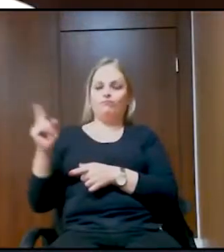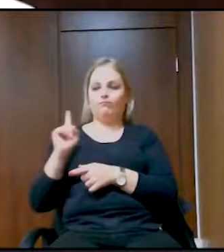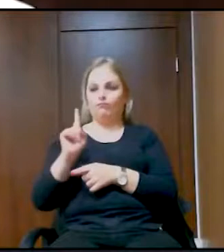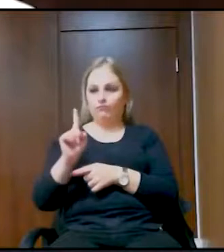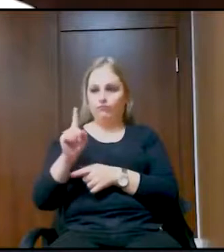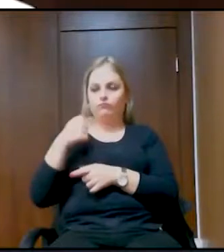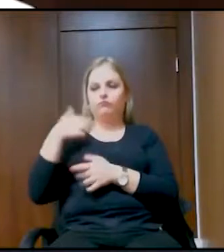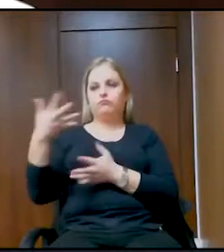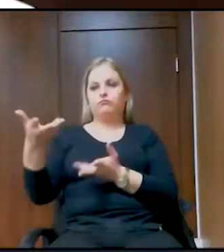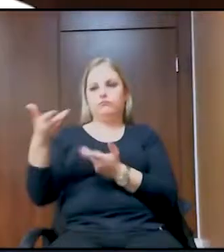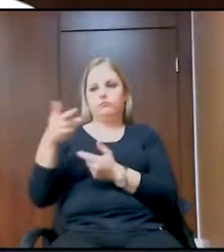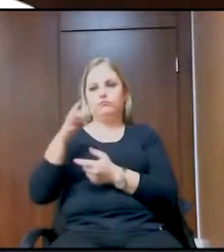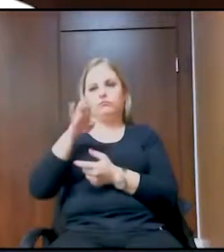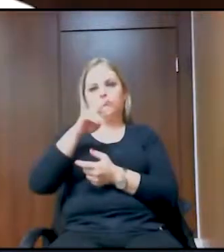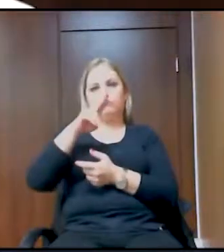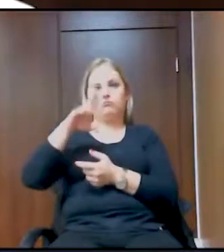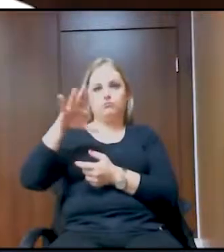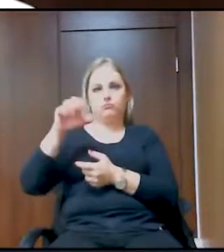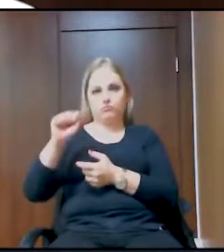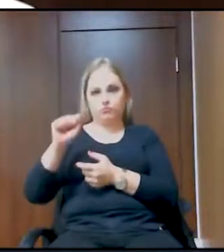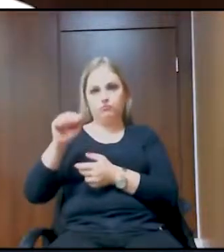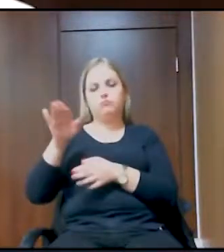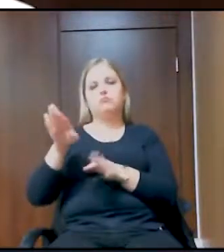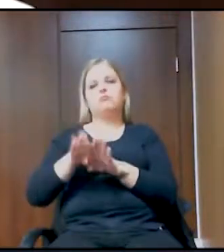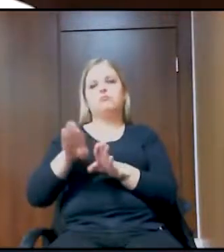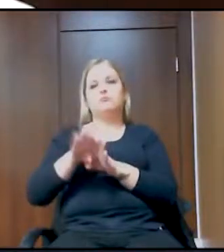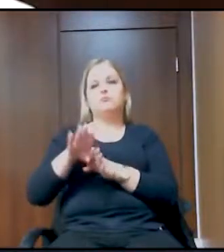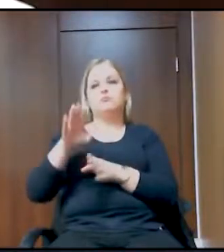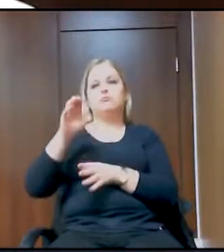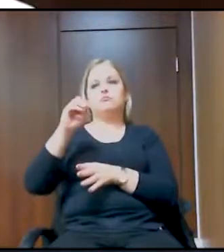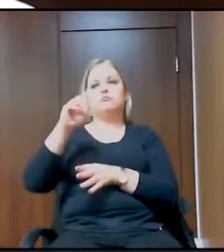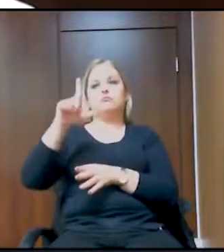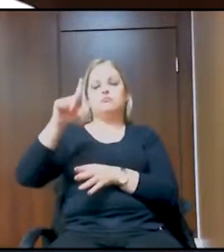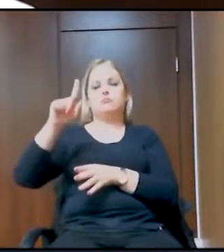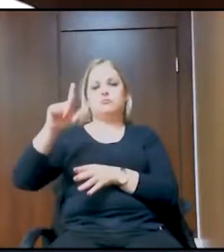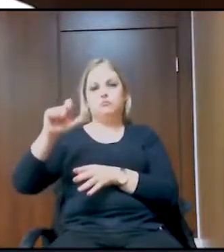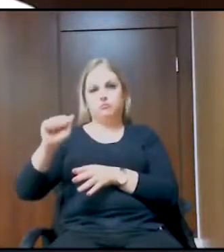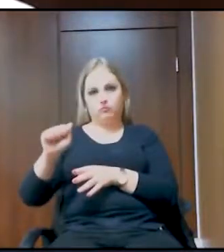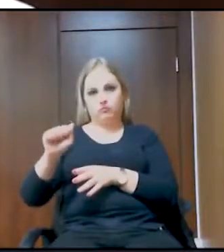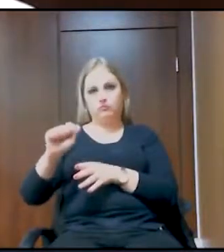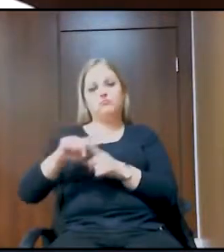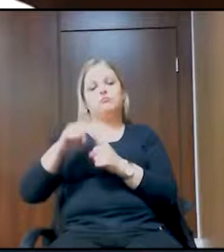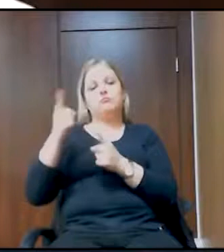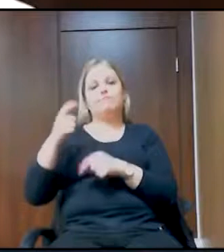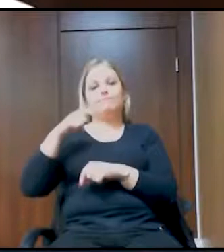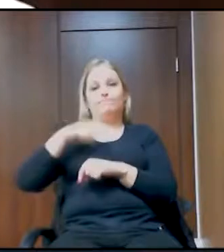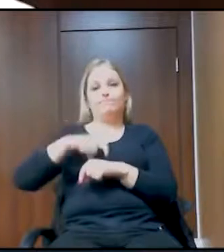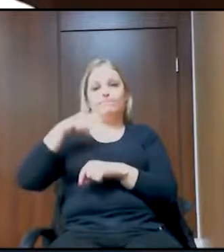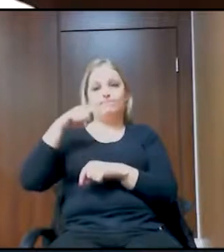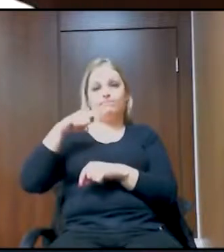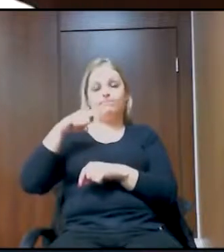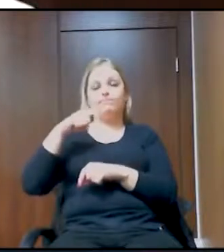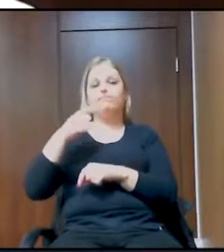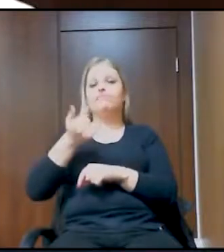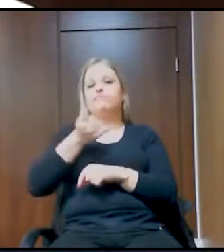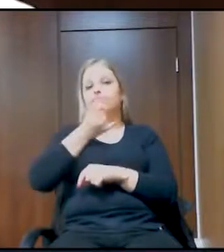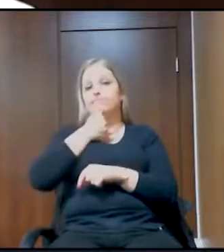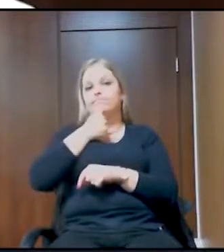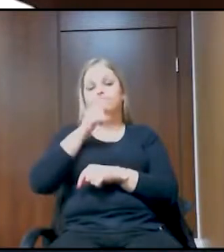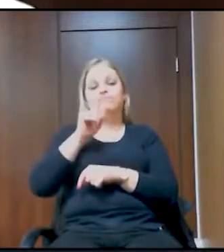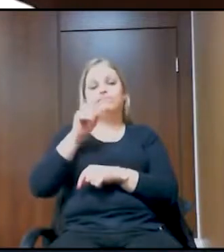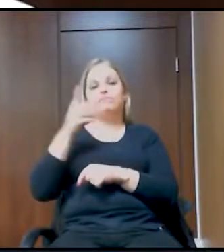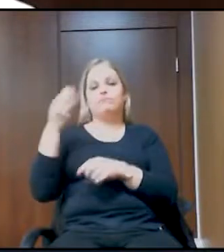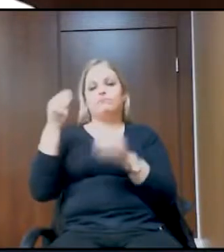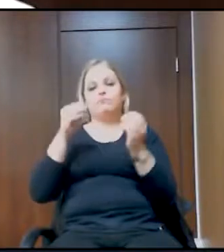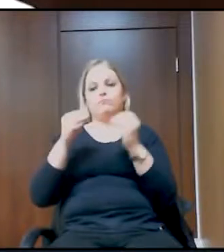convidou o Tuca e convidou a dona Olga também. Infelizmente, por conta da questão do tempo, a gente não conseguiu incluir